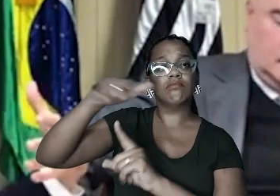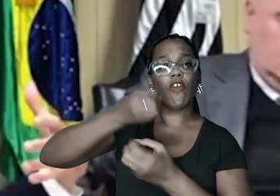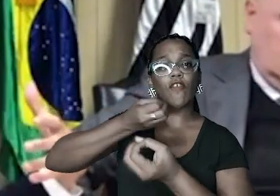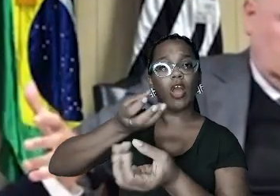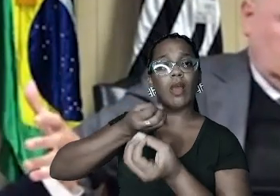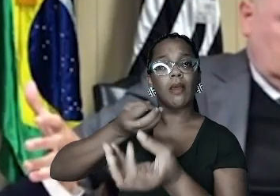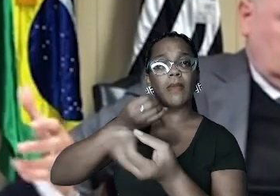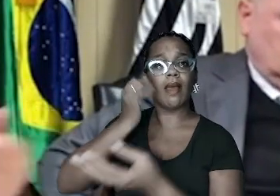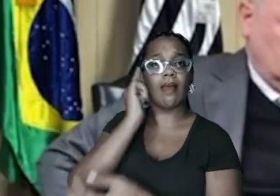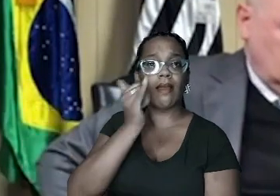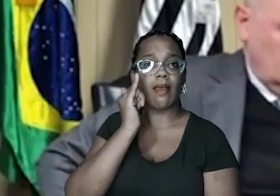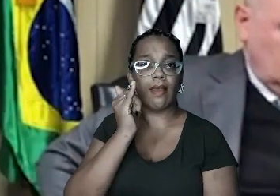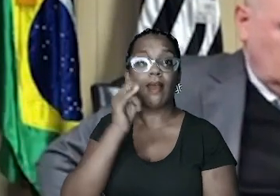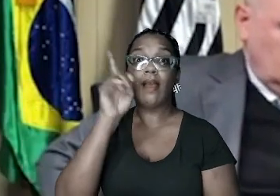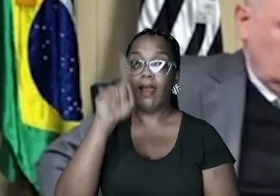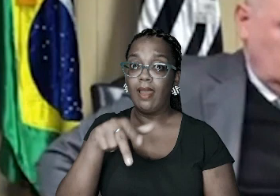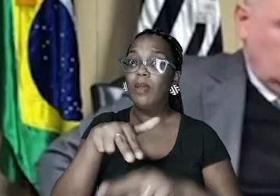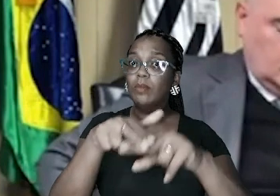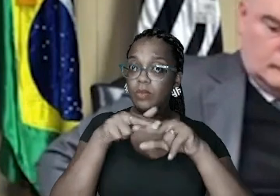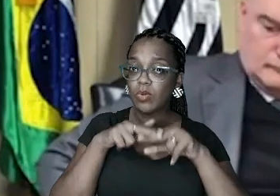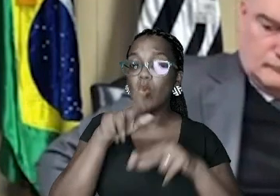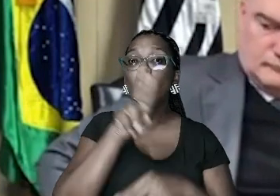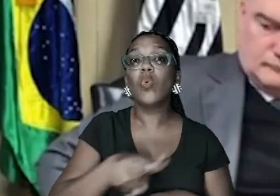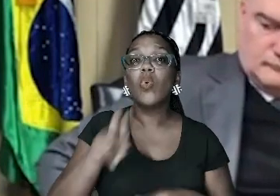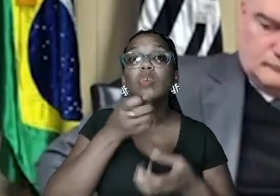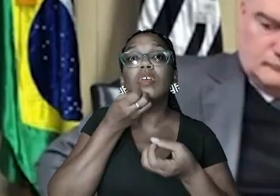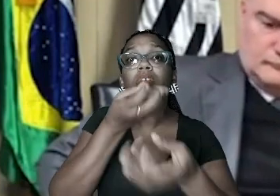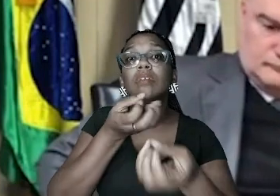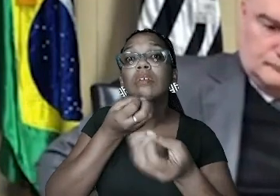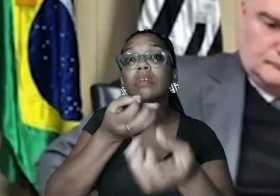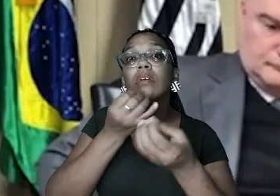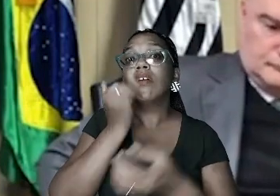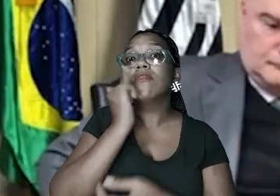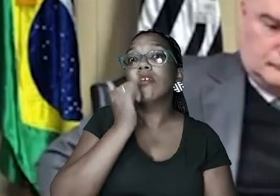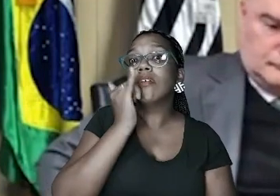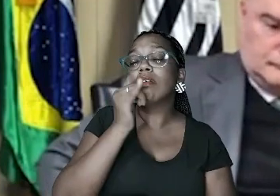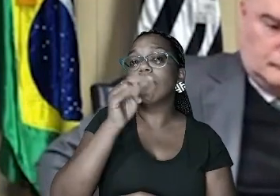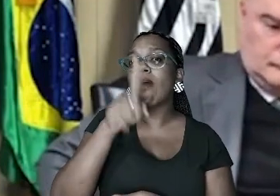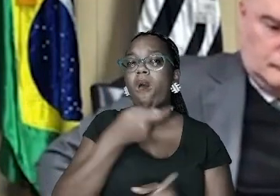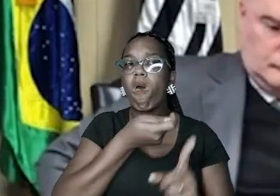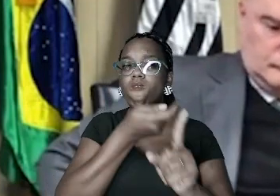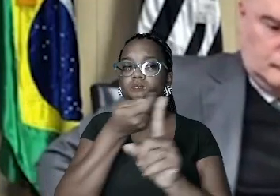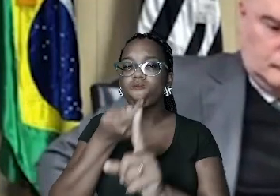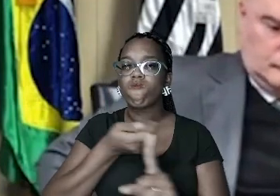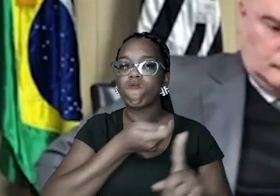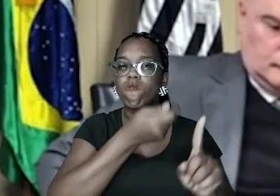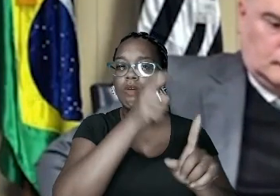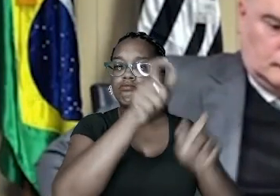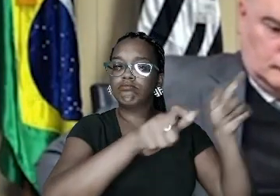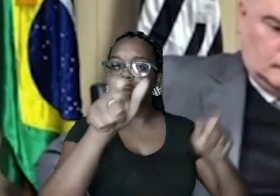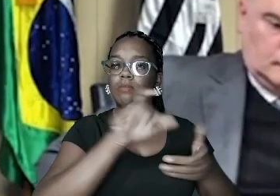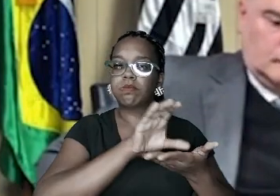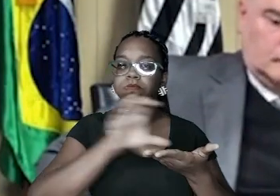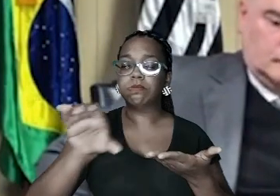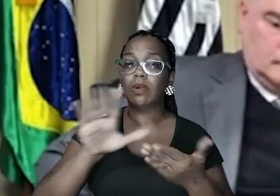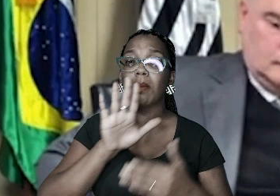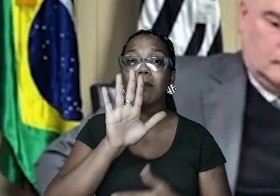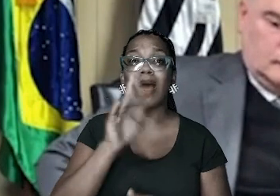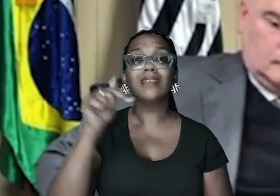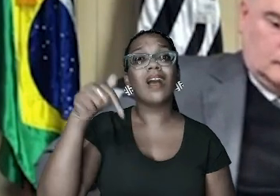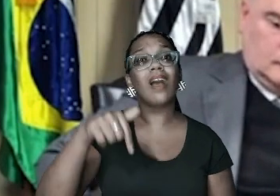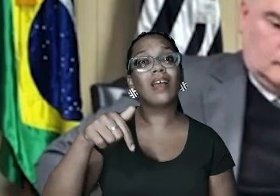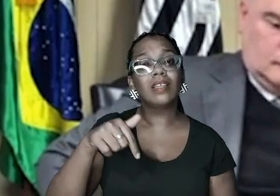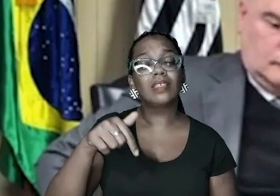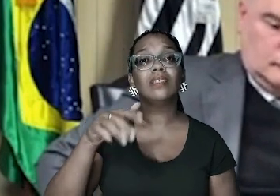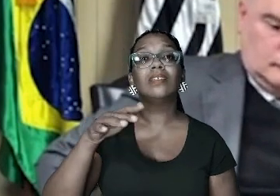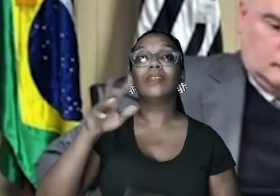pela inserção de ordens do mercado existe a manipulação informacional a manipulação gerada pelo uso de informações destinadas